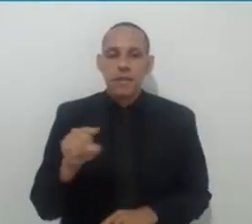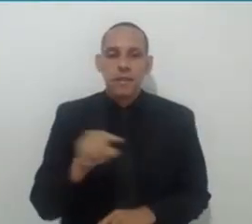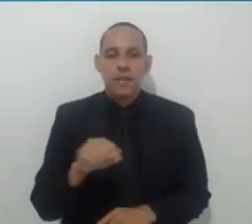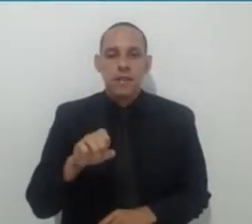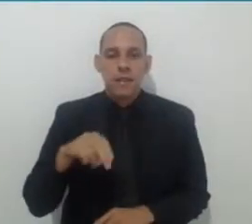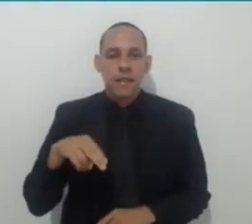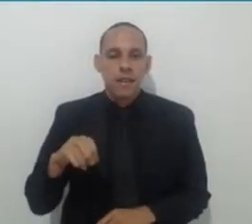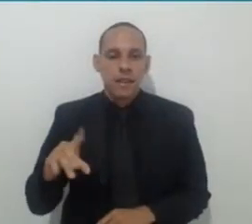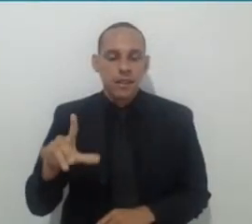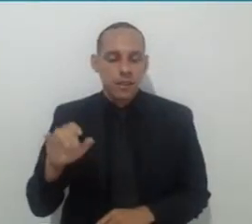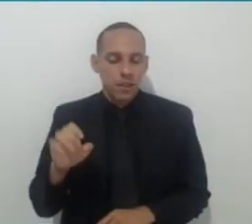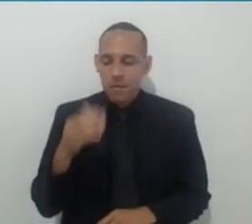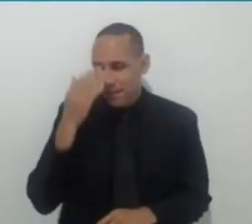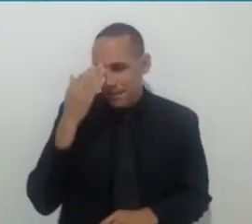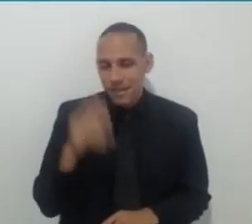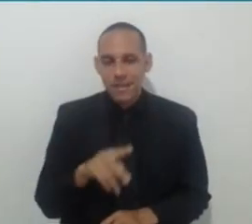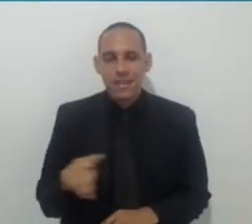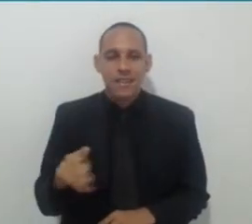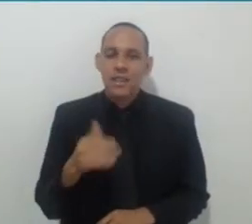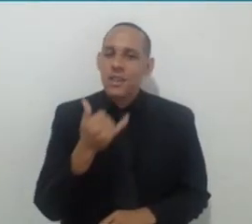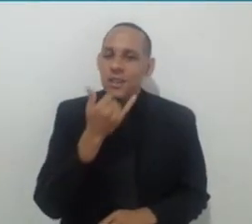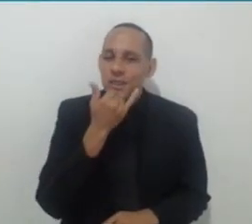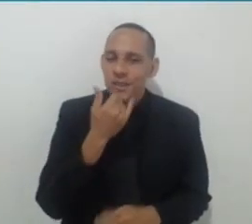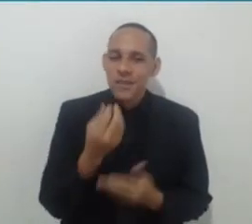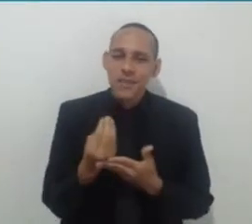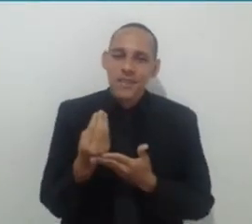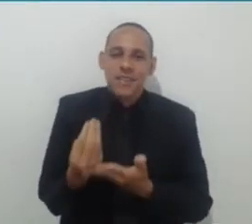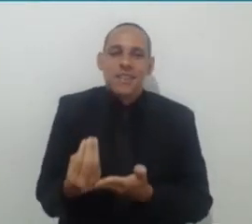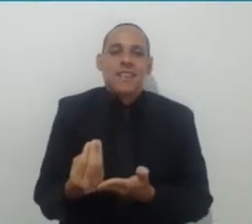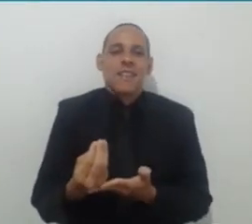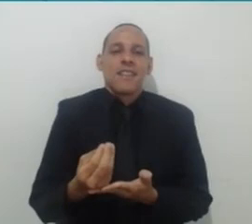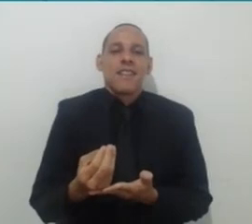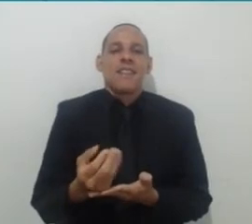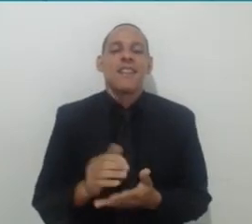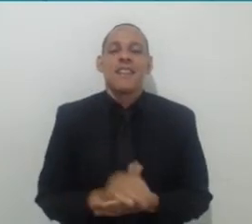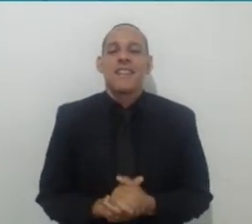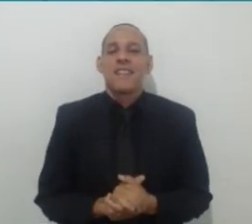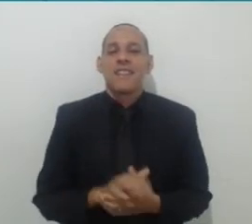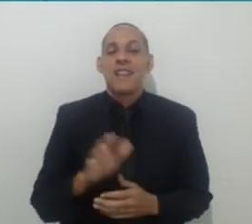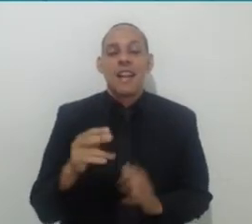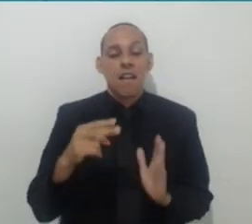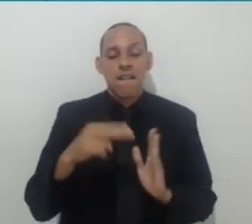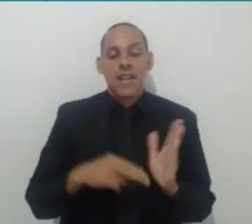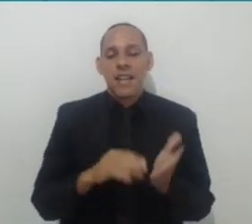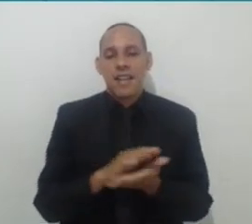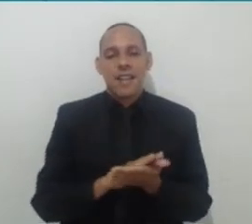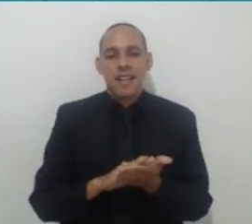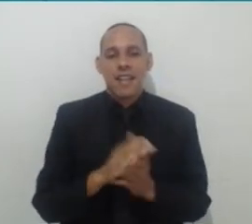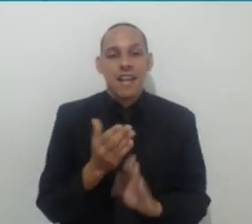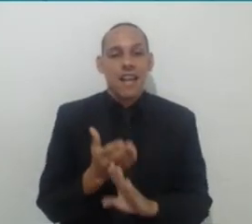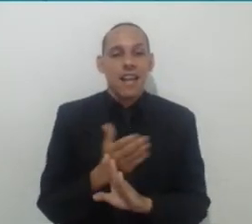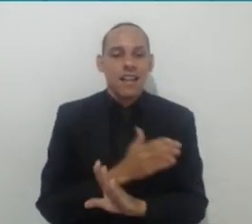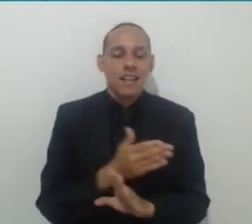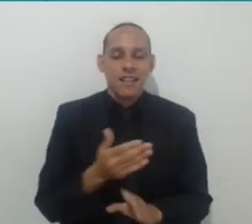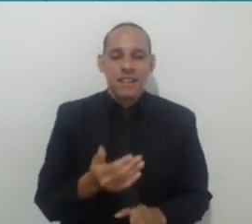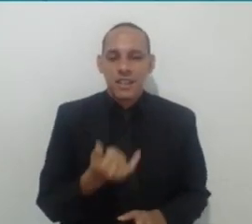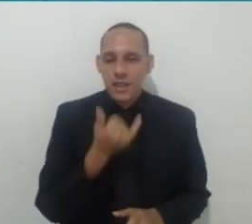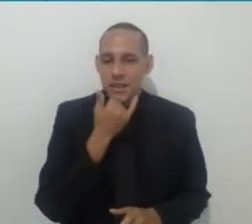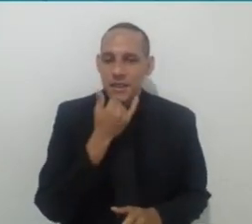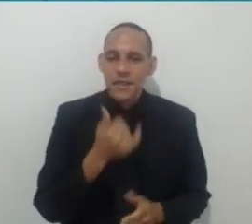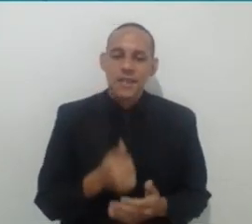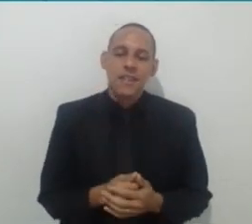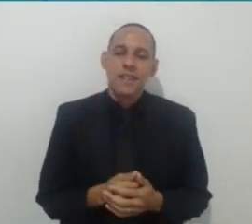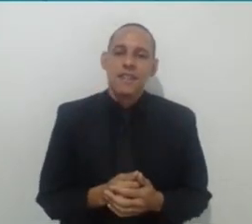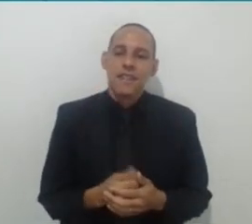Obrigado, presidente. E desculpem aí ter passado sem inicialmente conferir a presidência ao